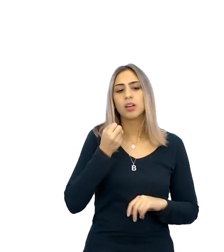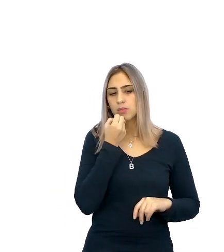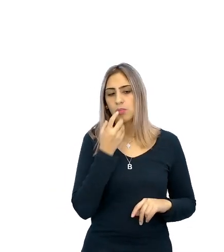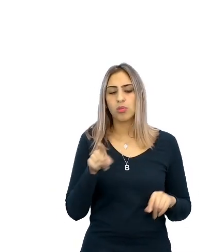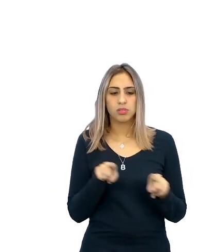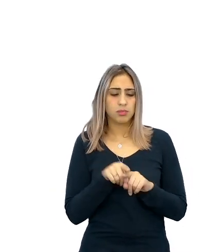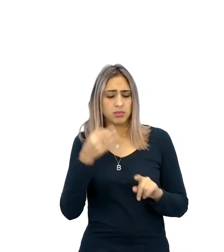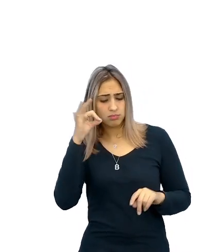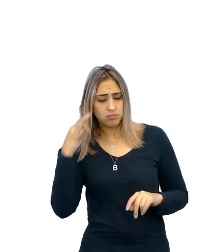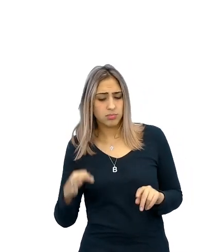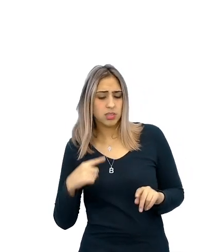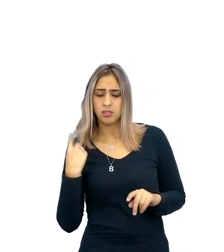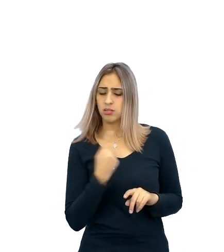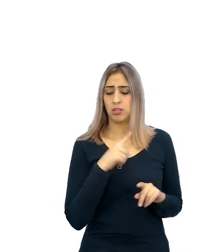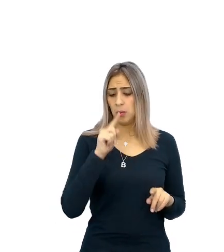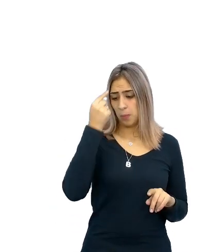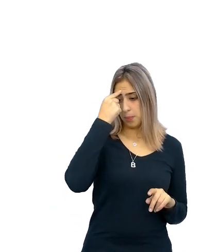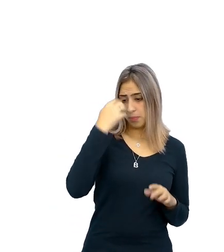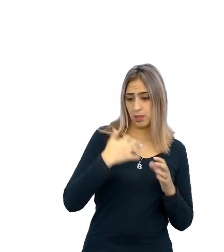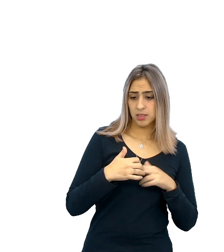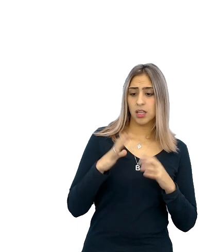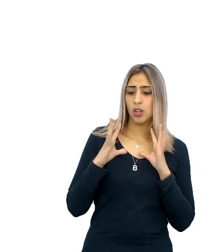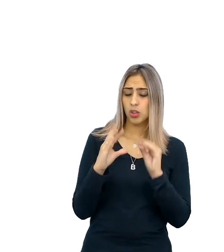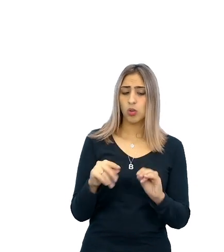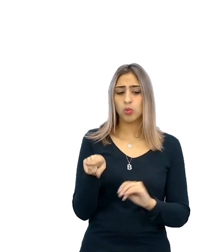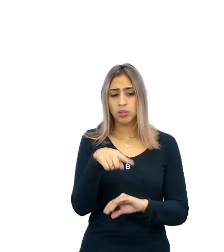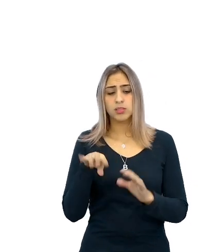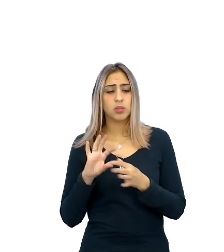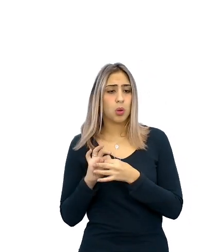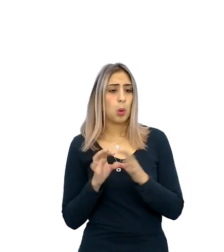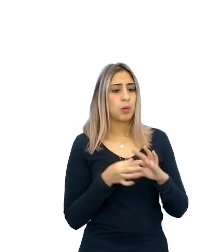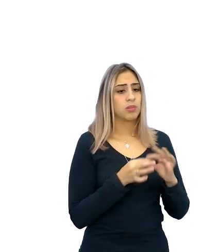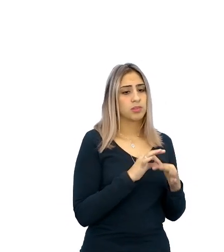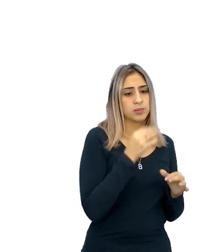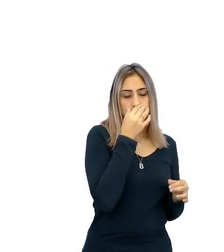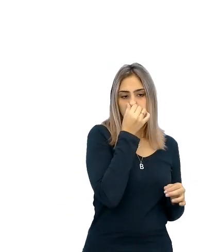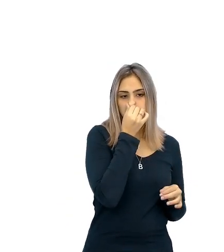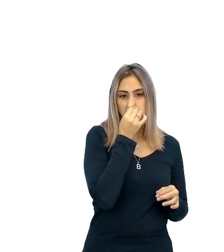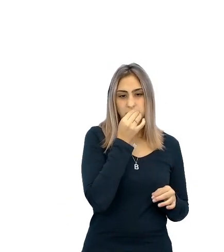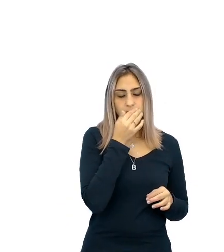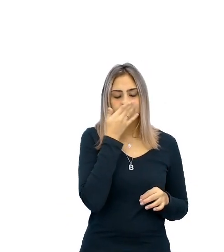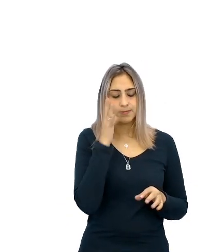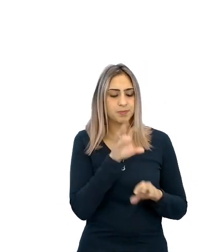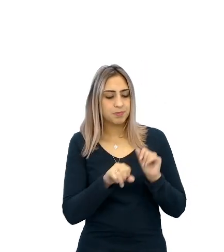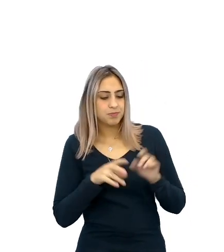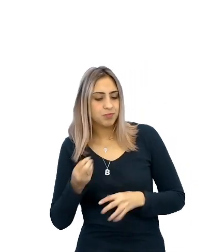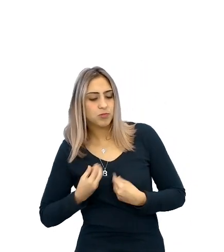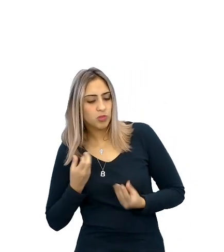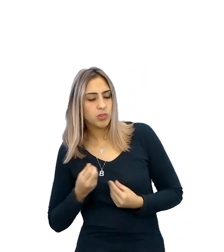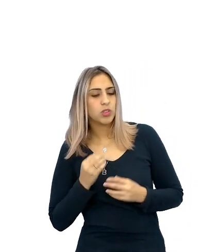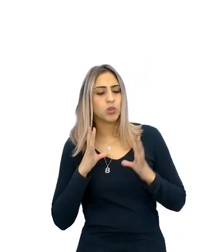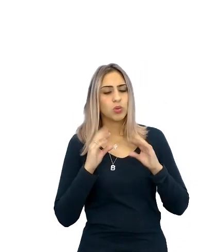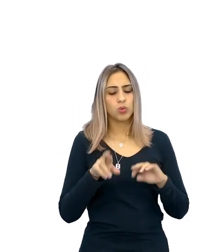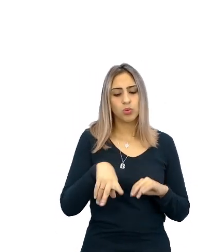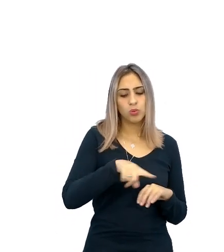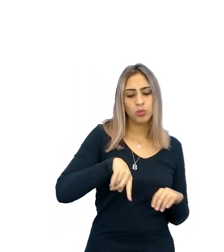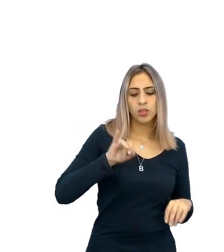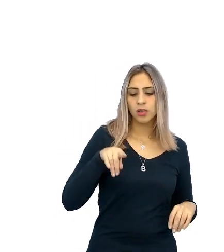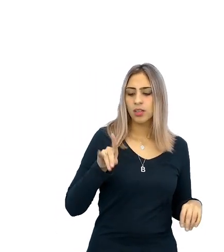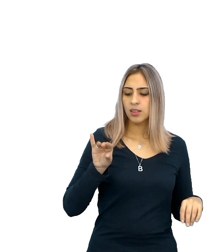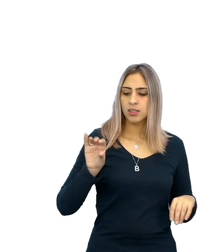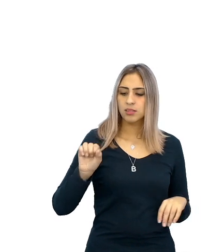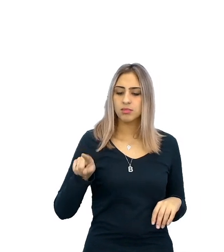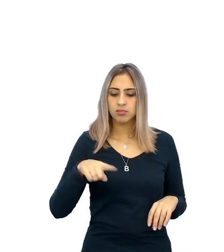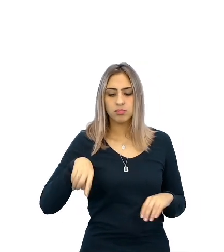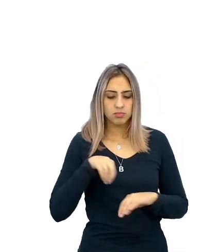e assertivas se nós não pensarmos em todo esse contexto, né, das coletas de evidências, daquilo que os índices